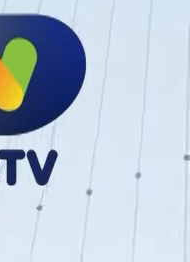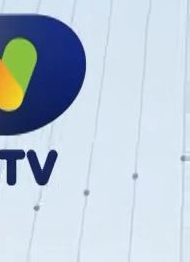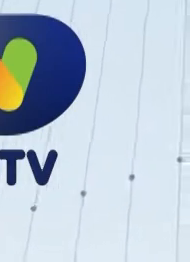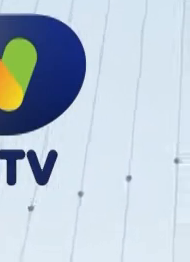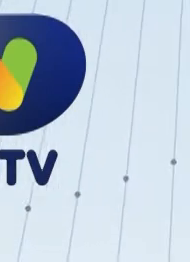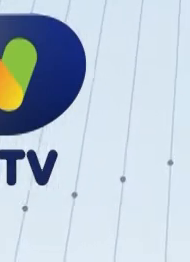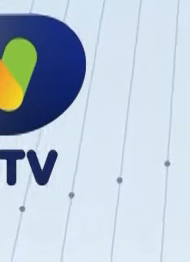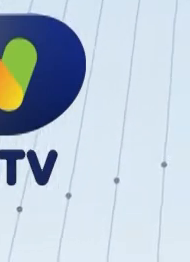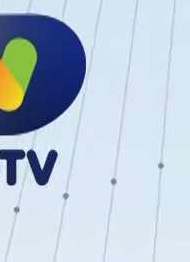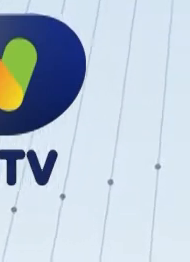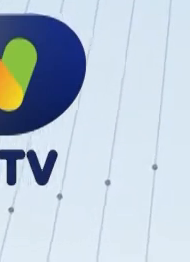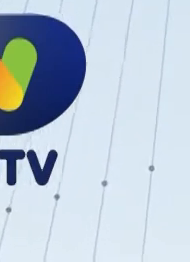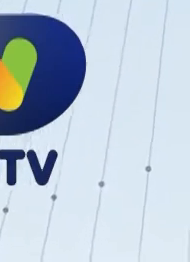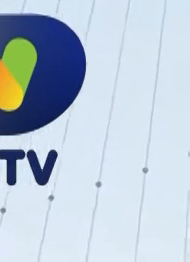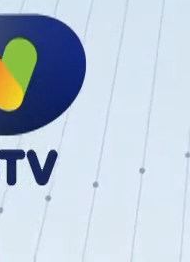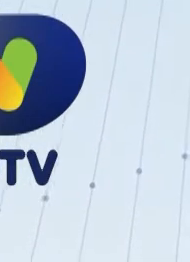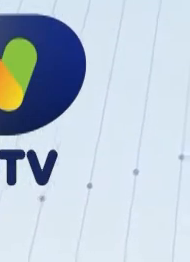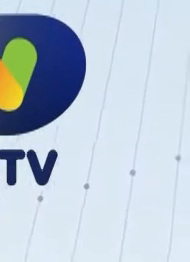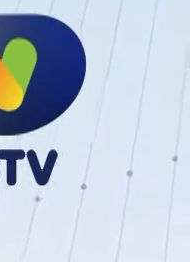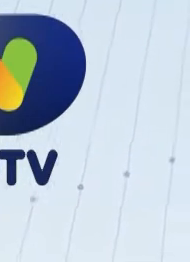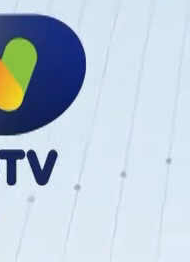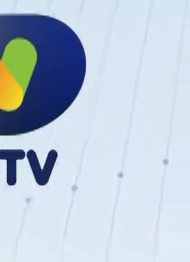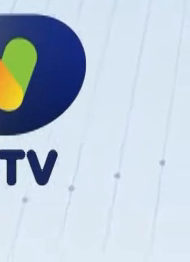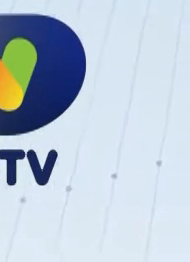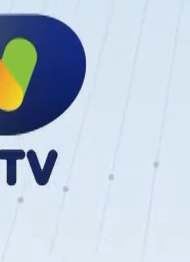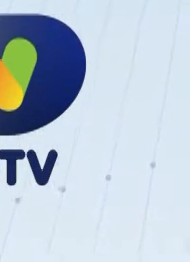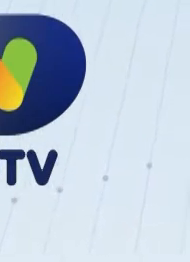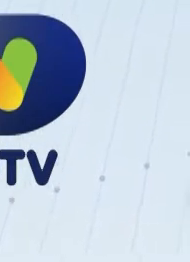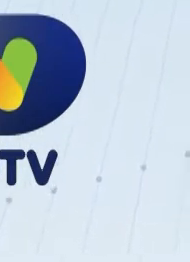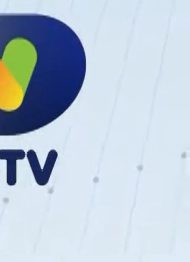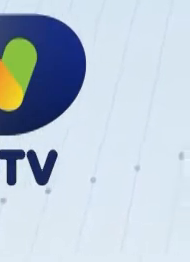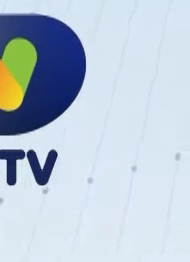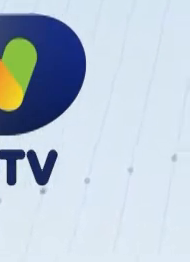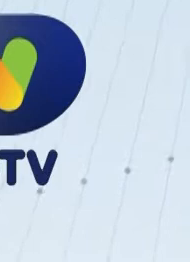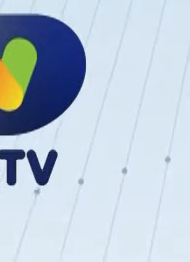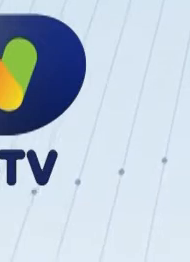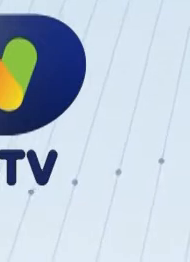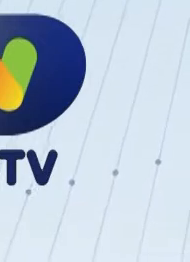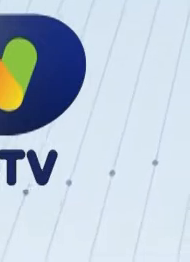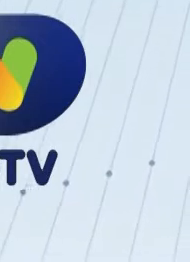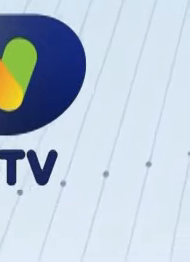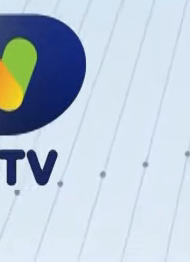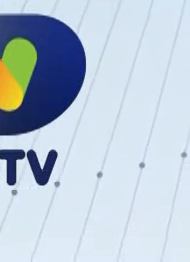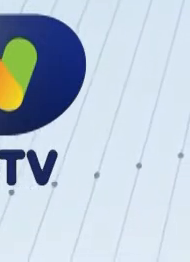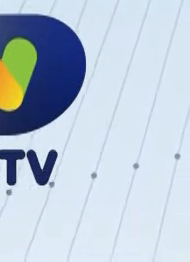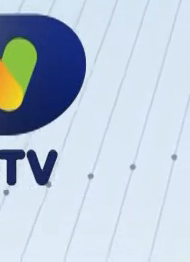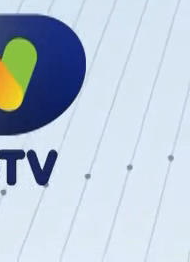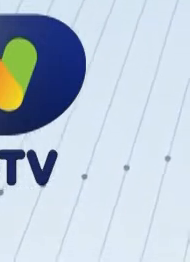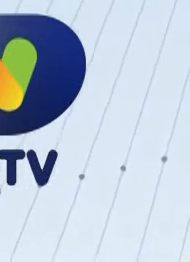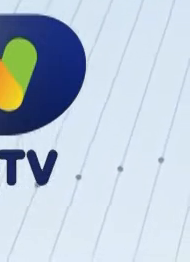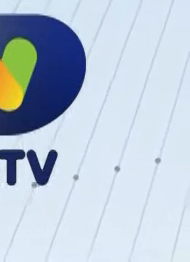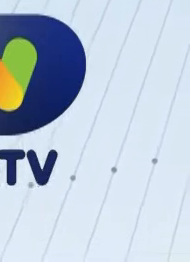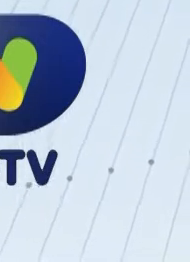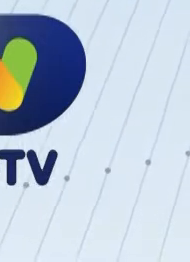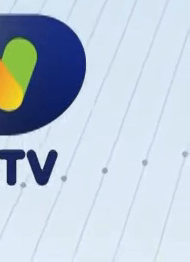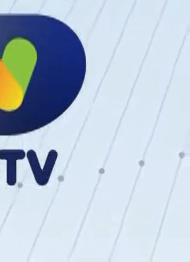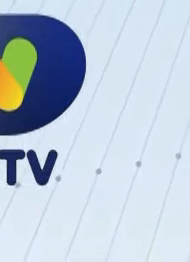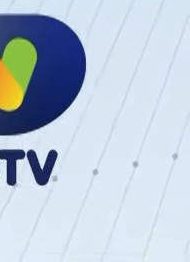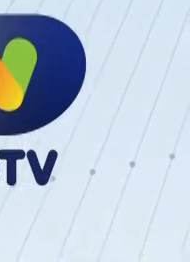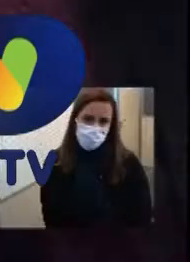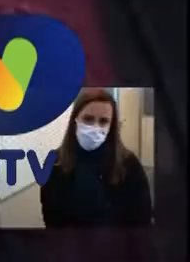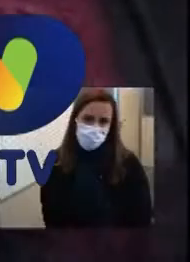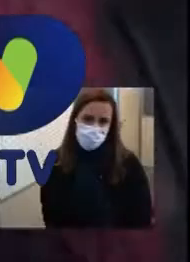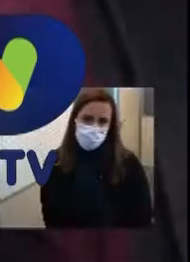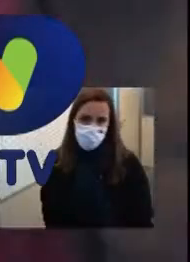quando foi Procurar atendimento médico já estava em um estado bem grave precisa o nado ficou 15